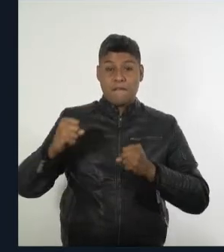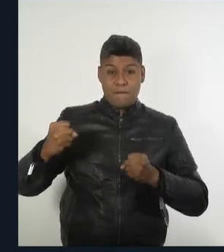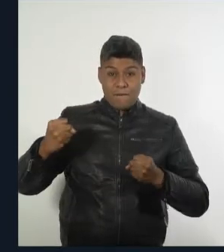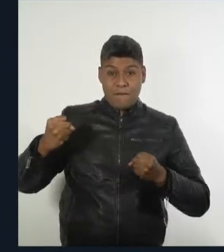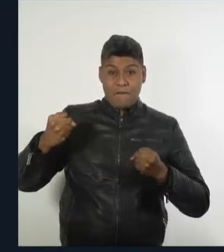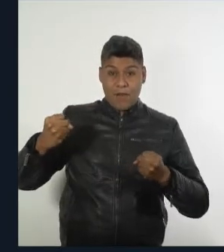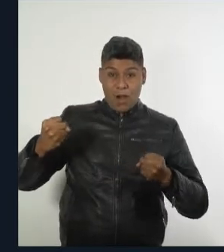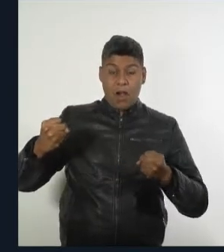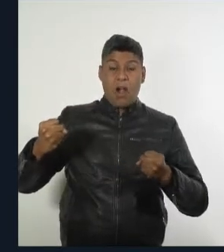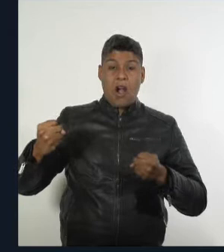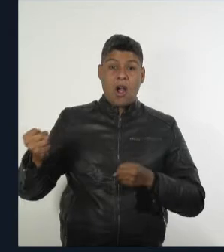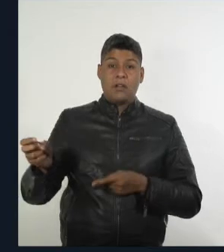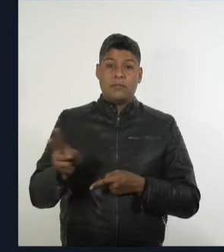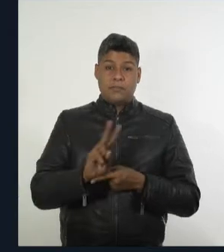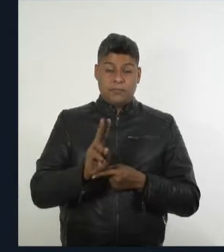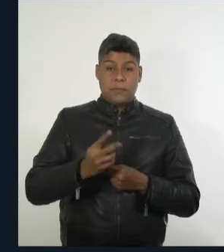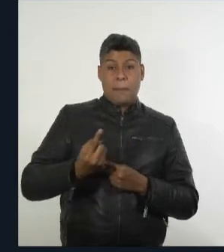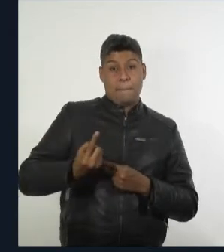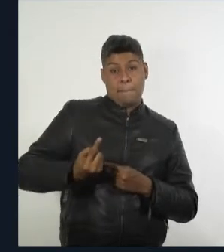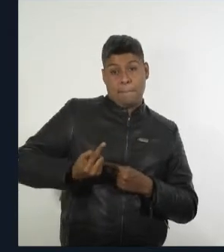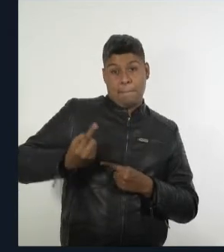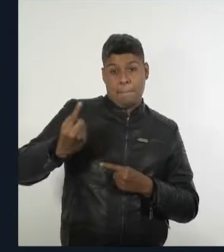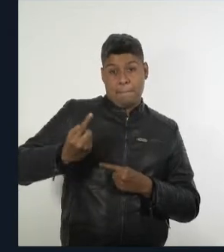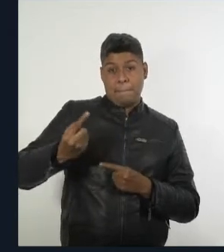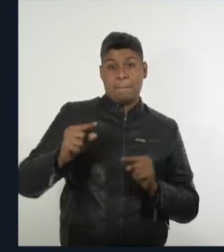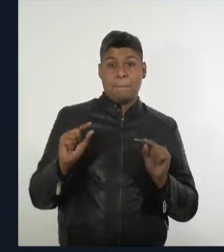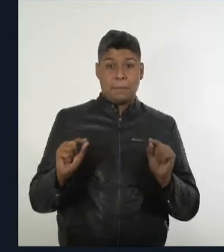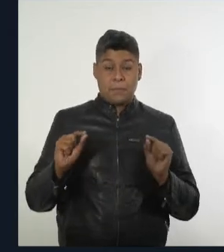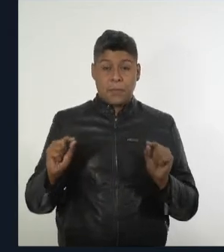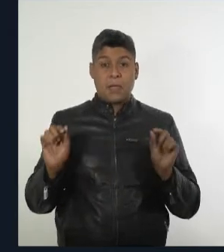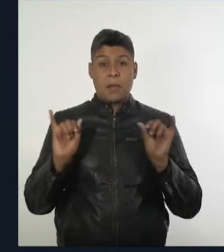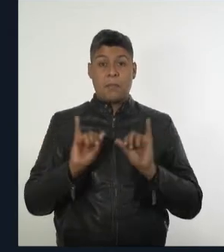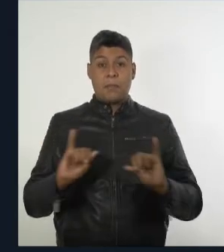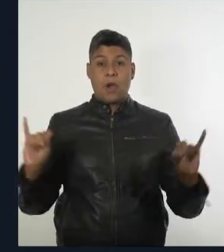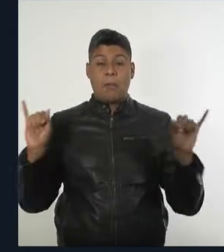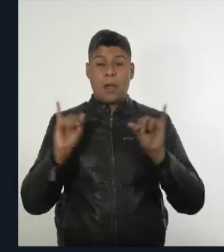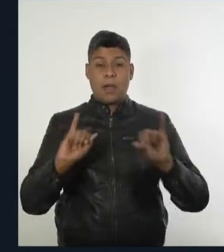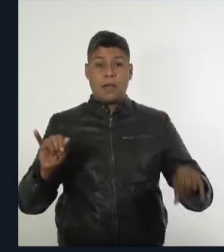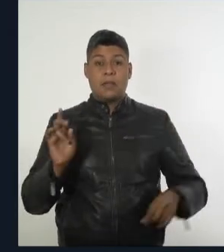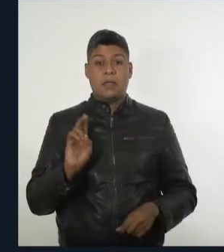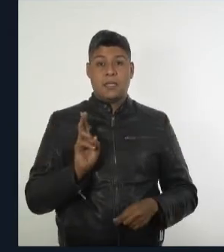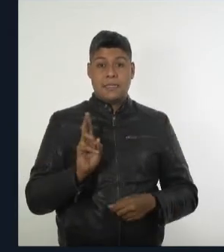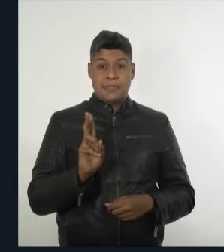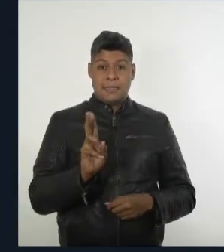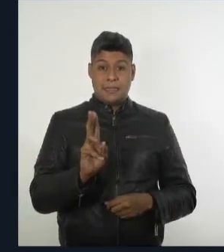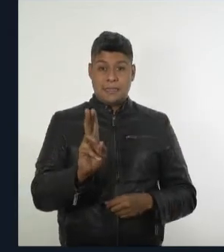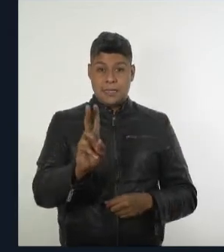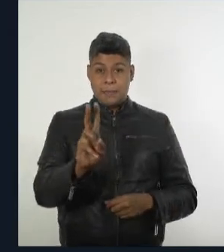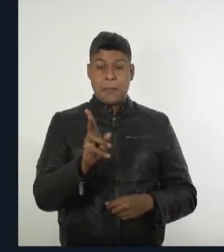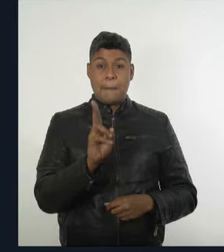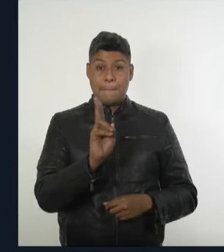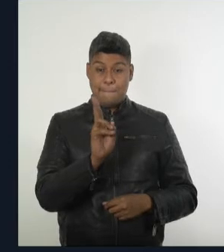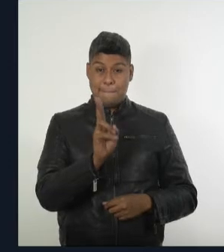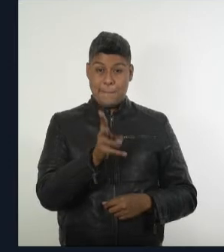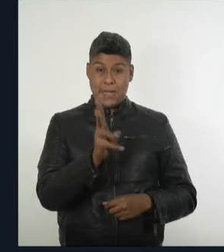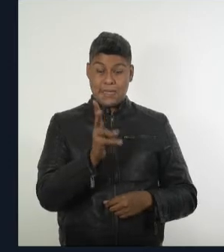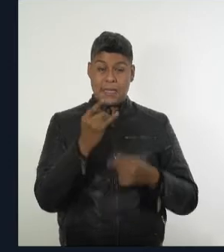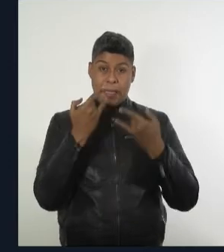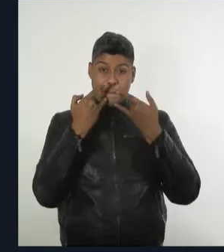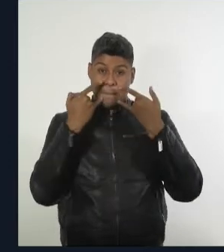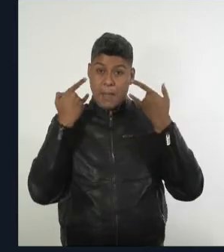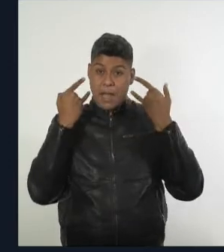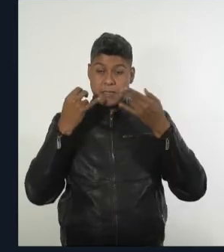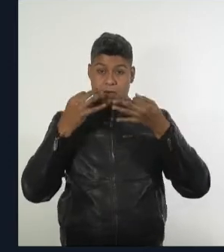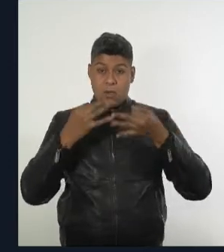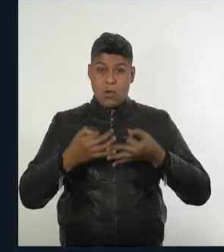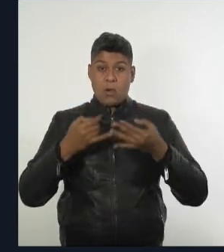suas ações. Primeiro, a propaganda permanente de manter o uso correto da máscara,